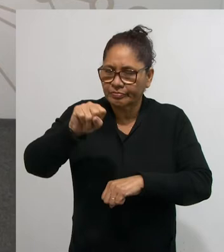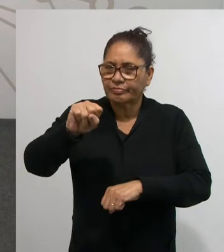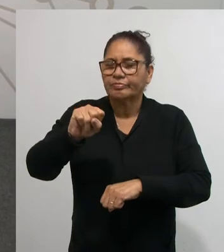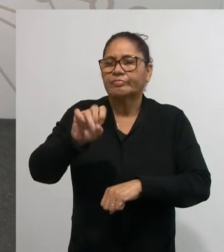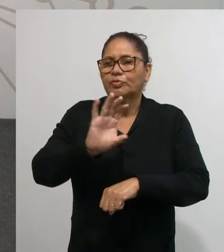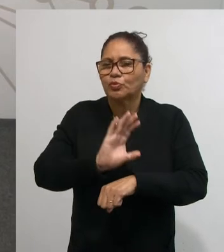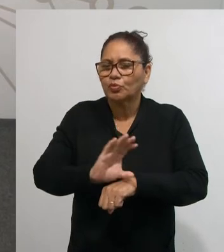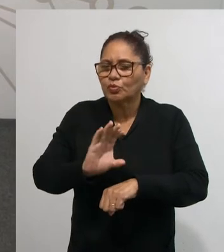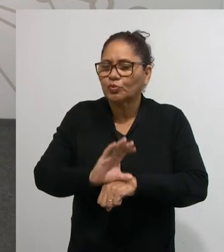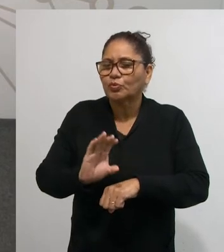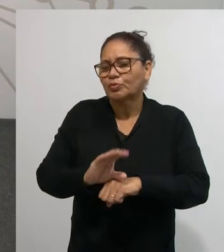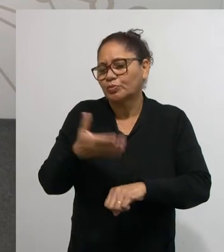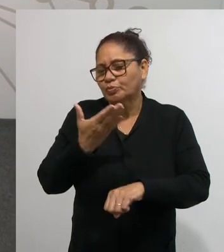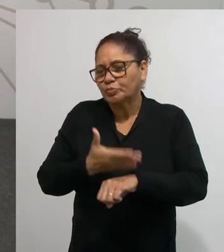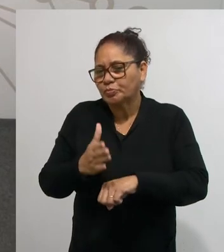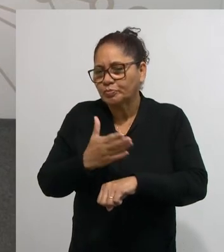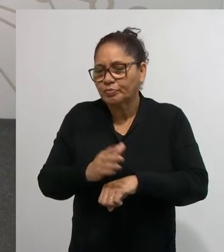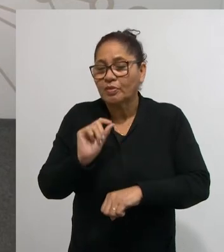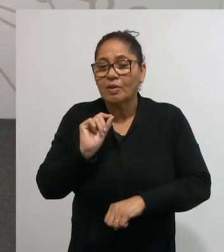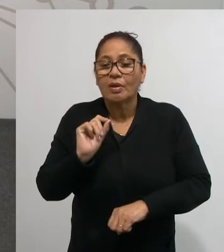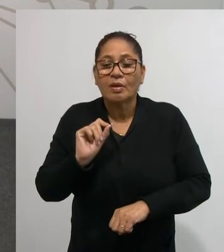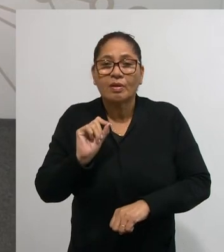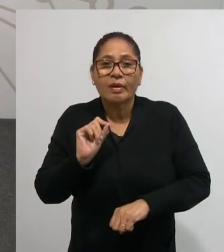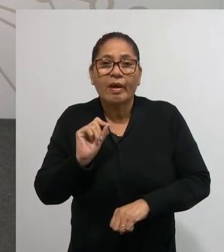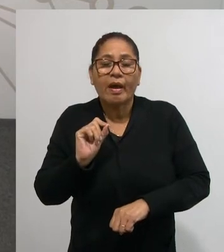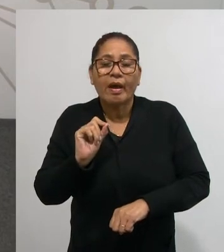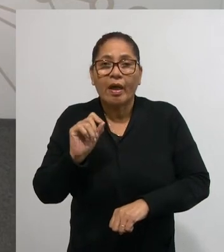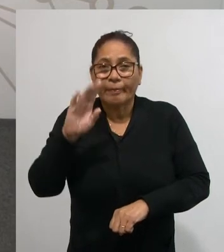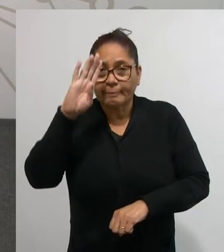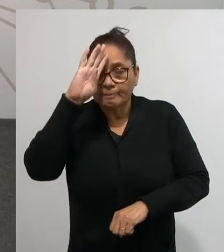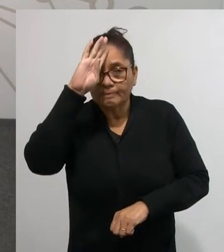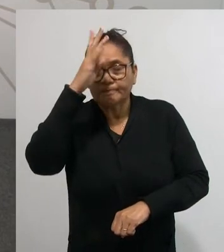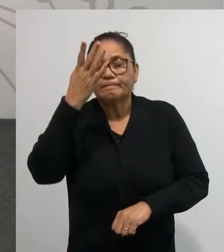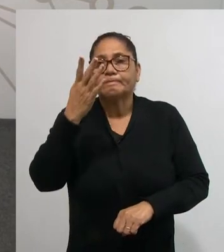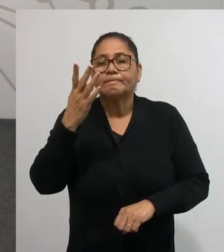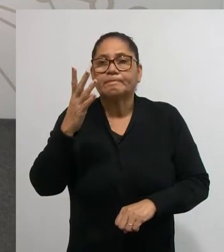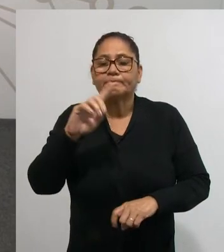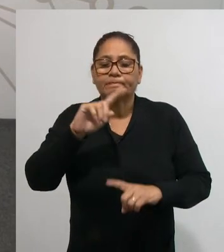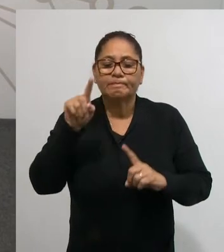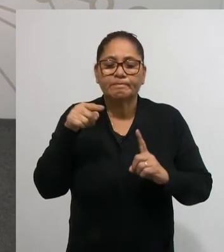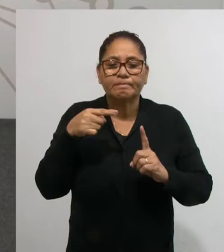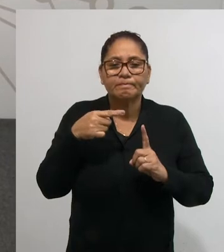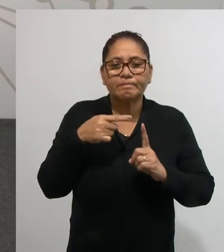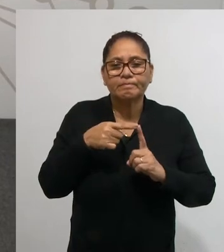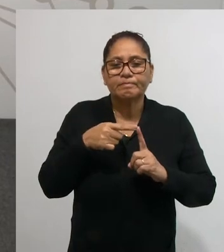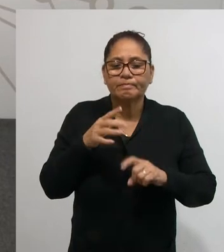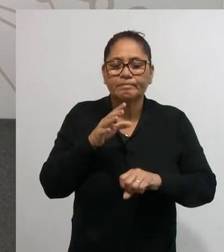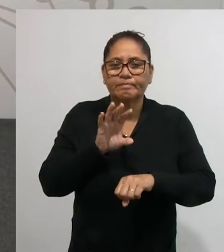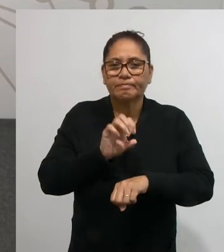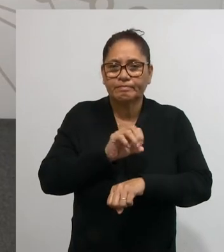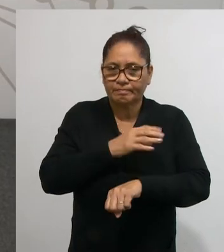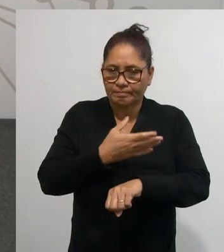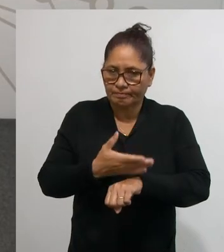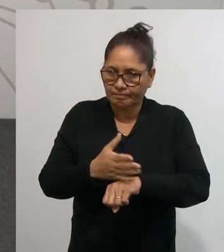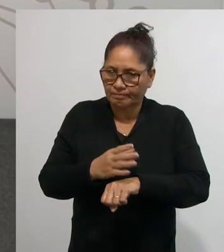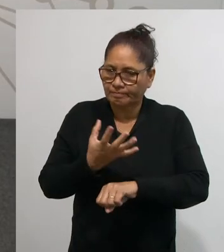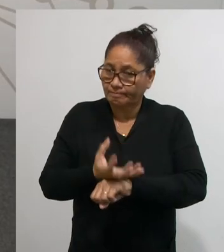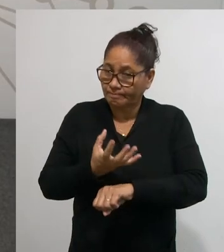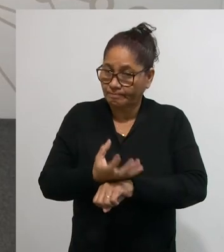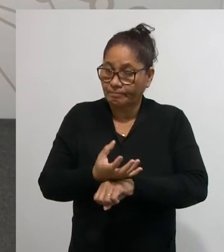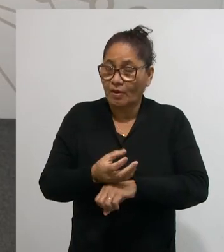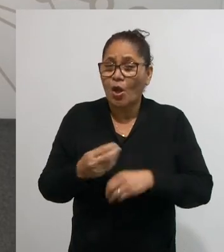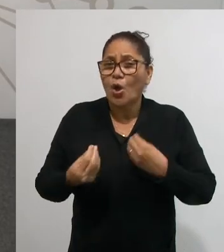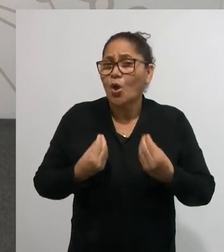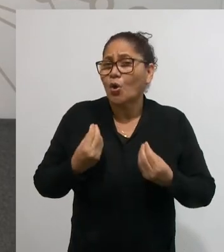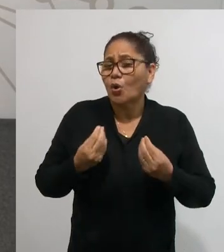está refletindo sobre sua prática é a principal motivo da nossa organização dessa disciplina vamos conhecer agora